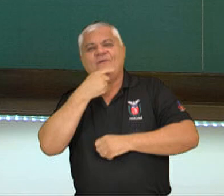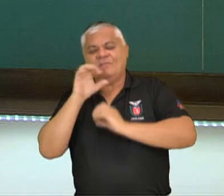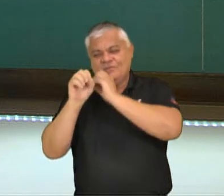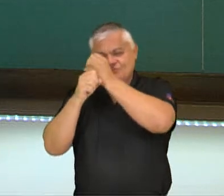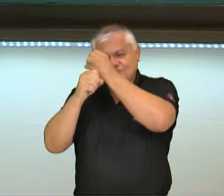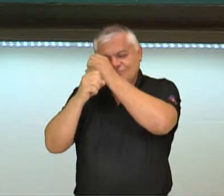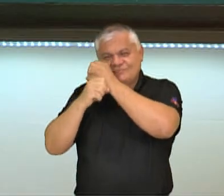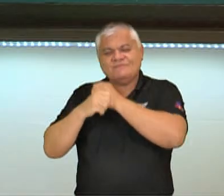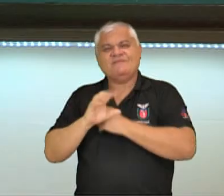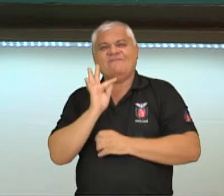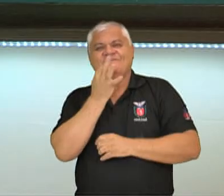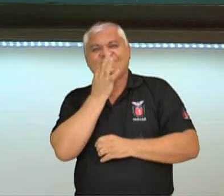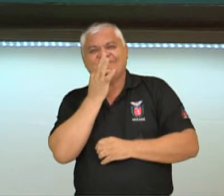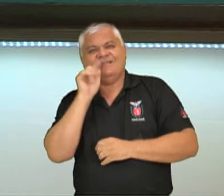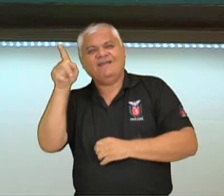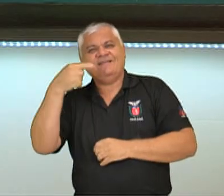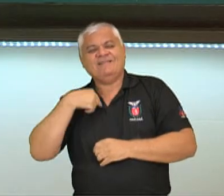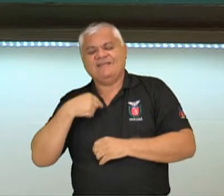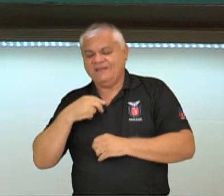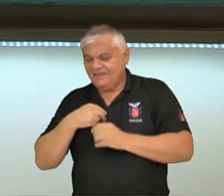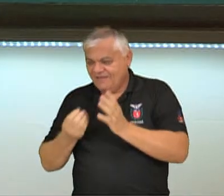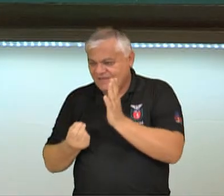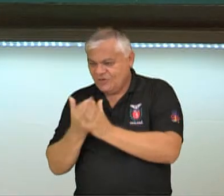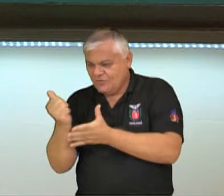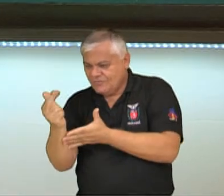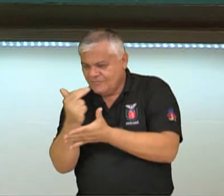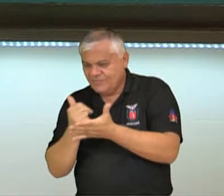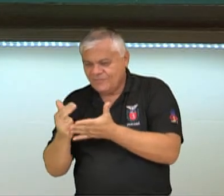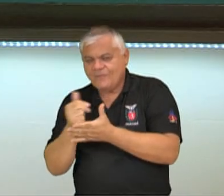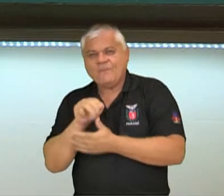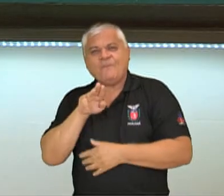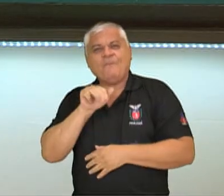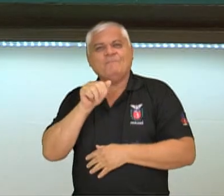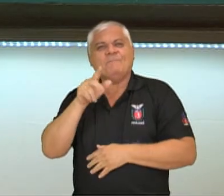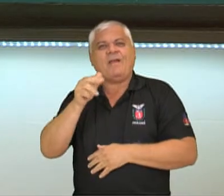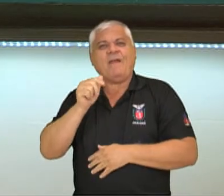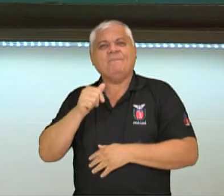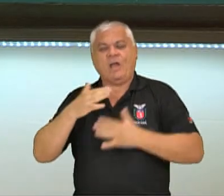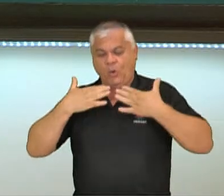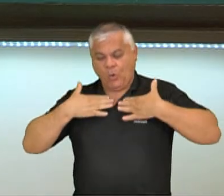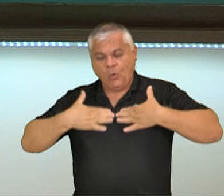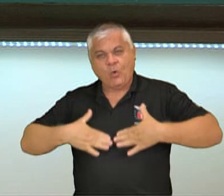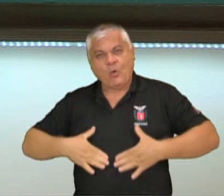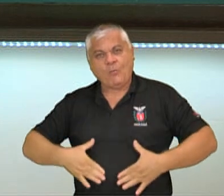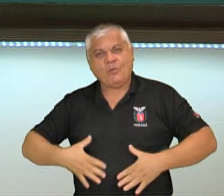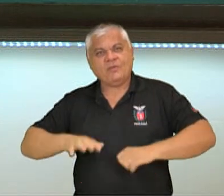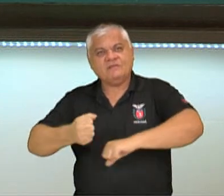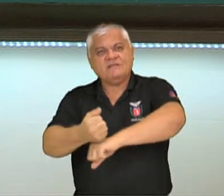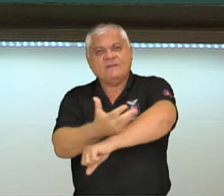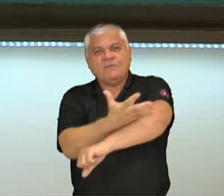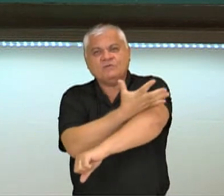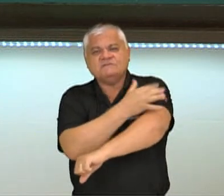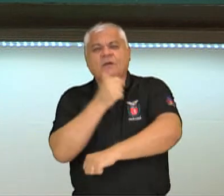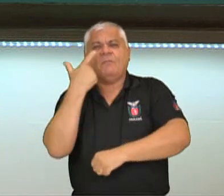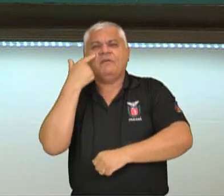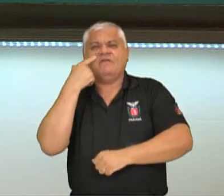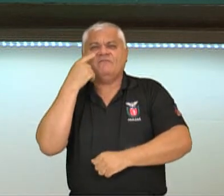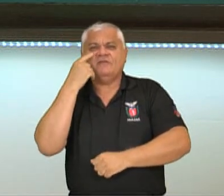um mapa corporal das emoções. Então, eles conseguiram meio que medir